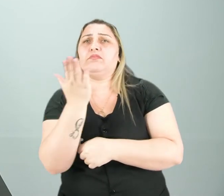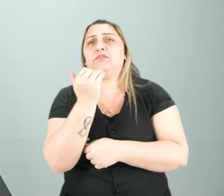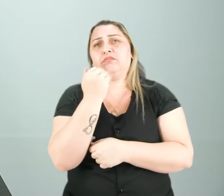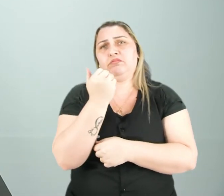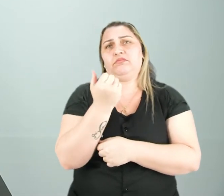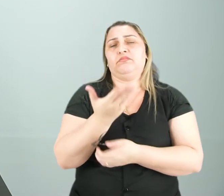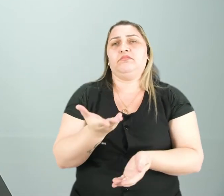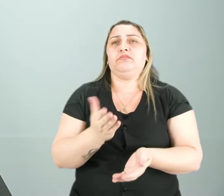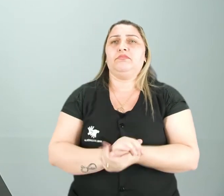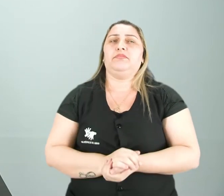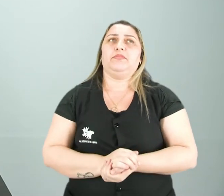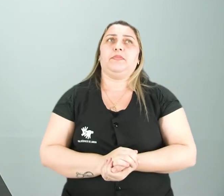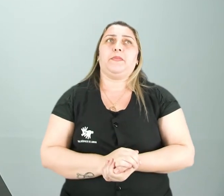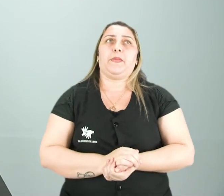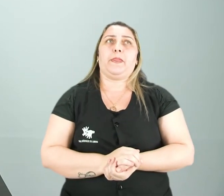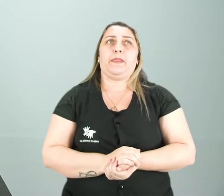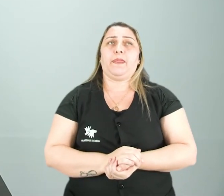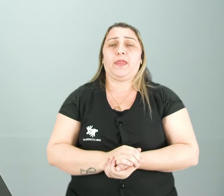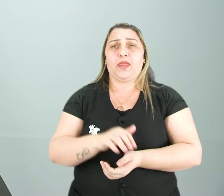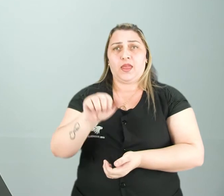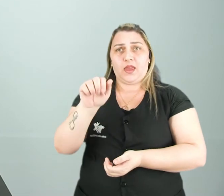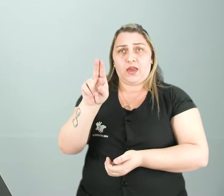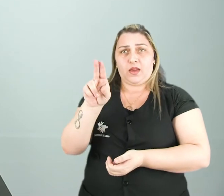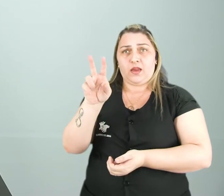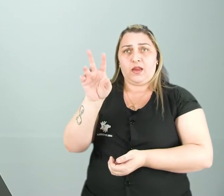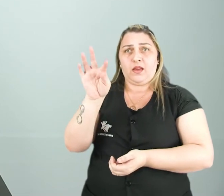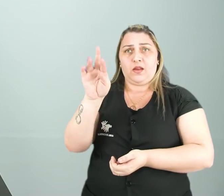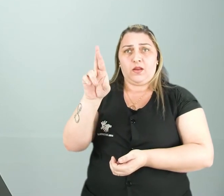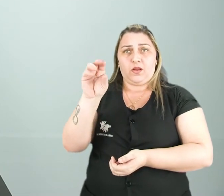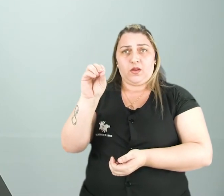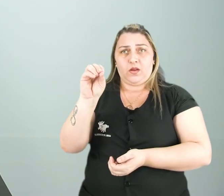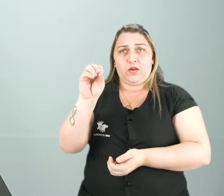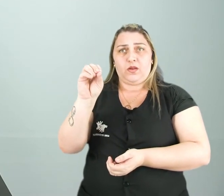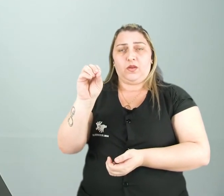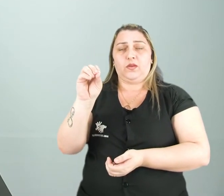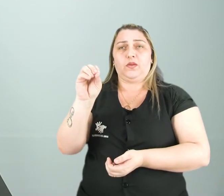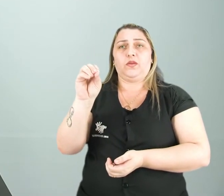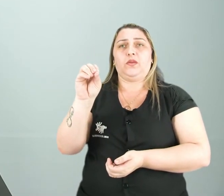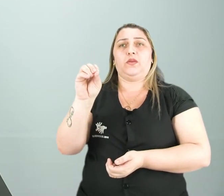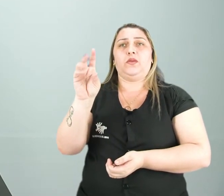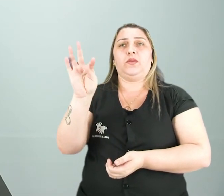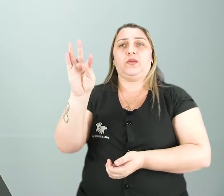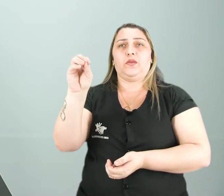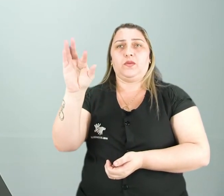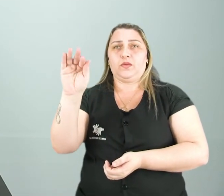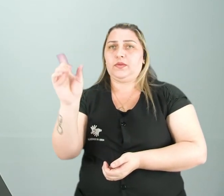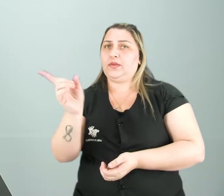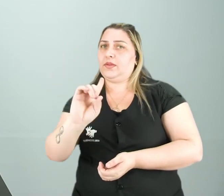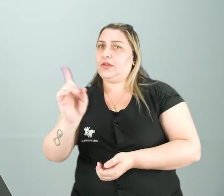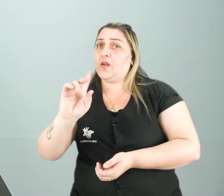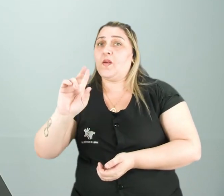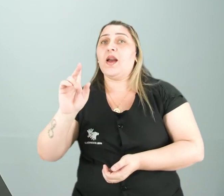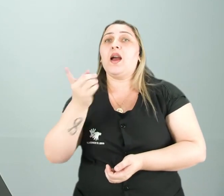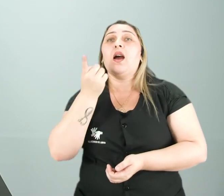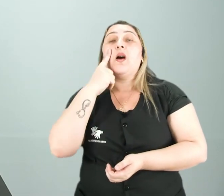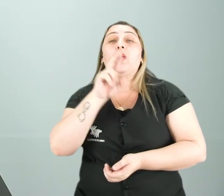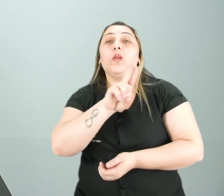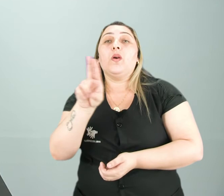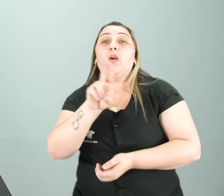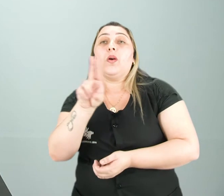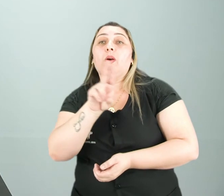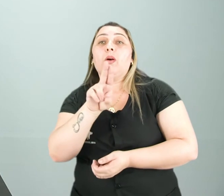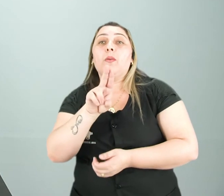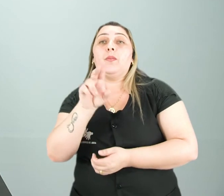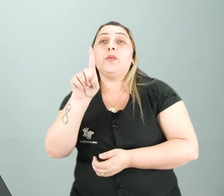alimentar? É chamado de autótrofos? Não, não é mesmo? É chamado de... Bora, vou contar até 3 para